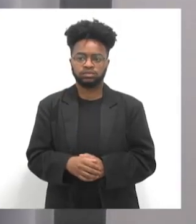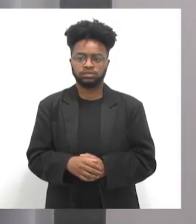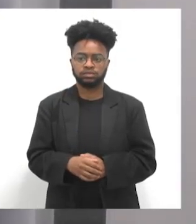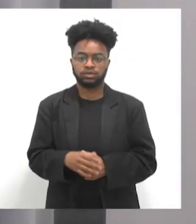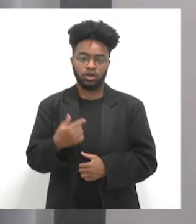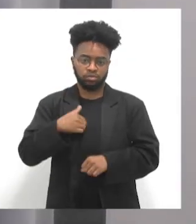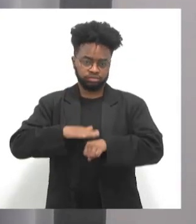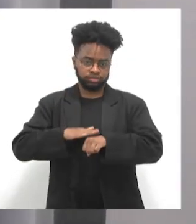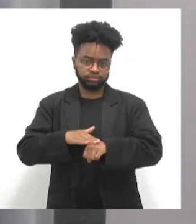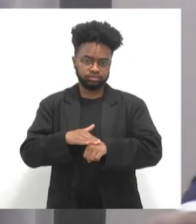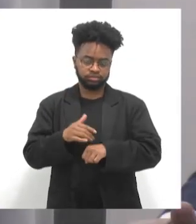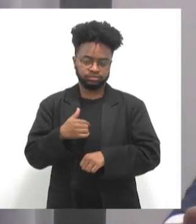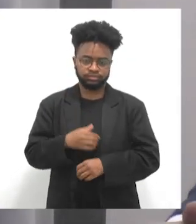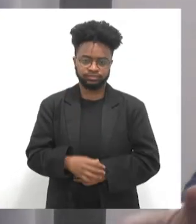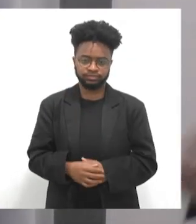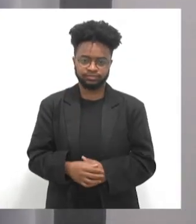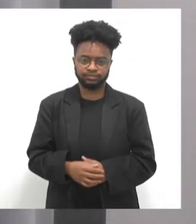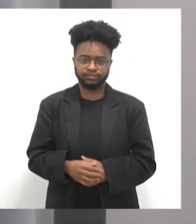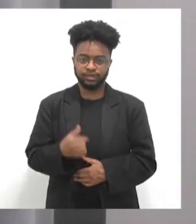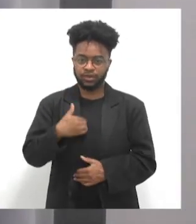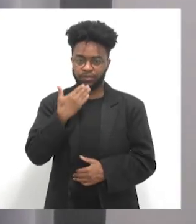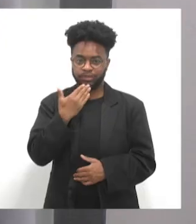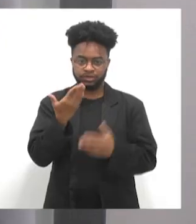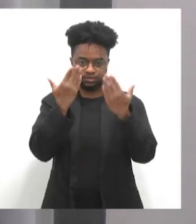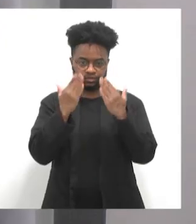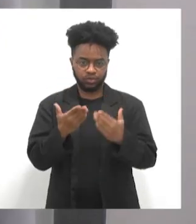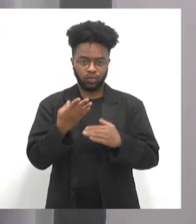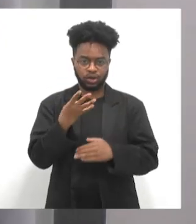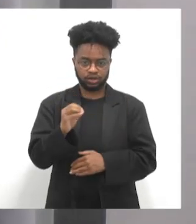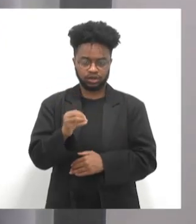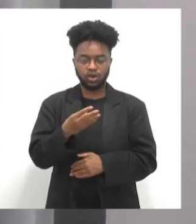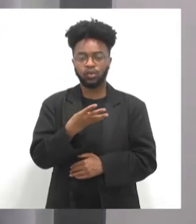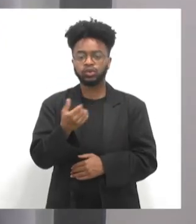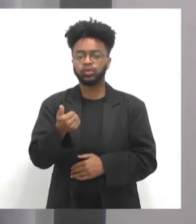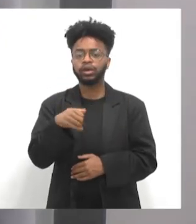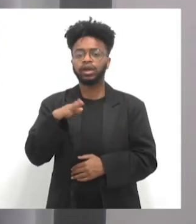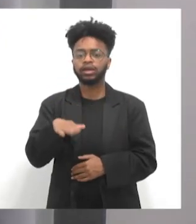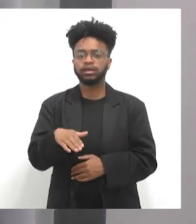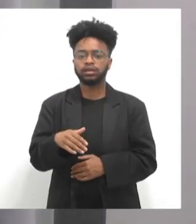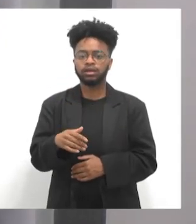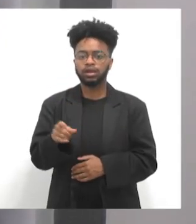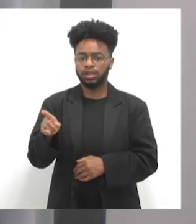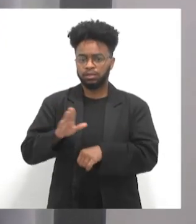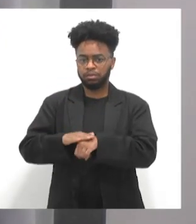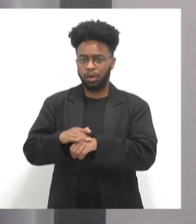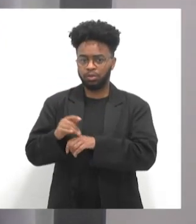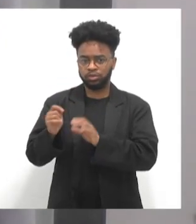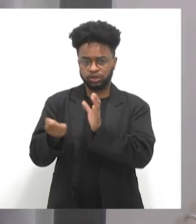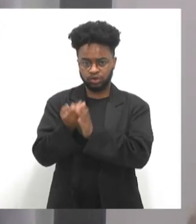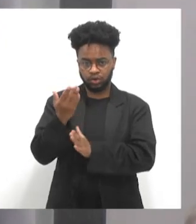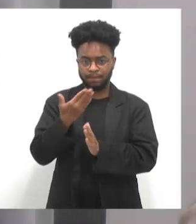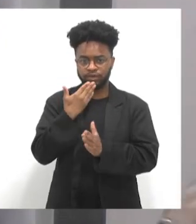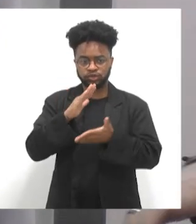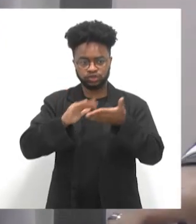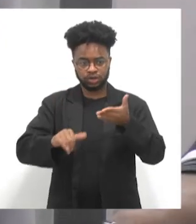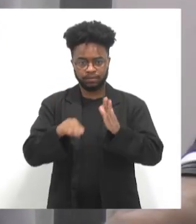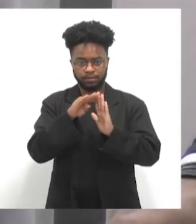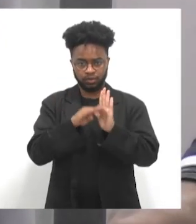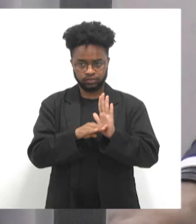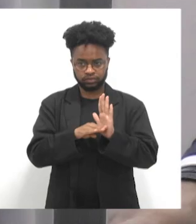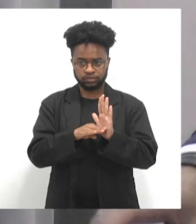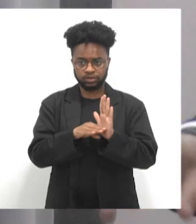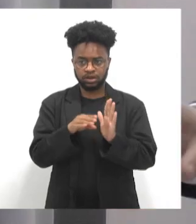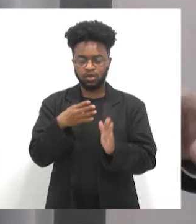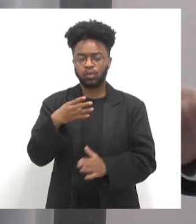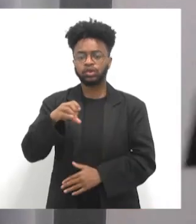40 fui eu que pedi. Pedi vista do 40. 41. 41 foi o autor pediu para O retirar de autor pauta. pediu a retirada. Dionísio. E